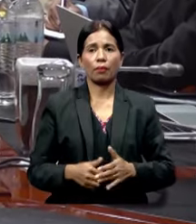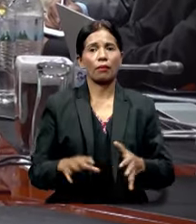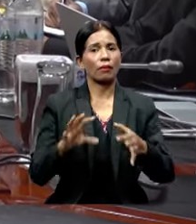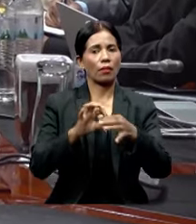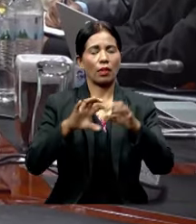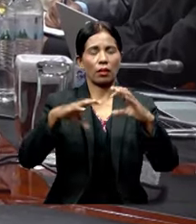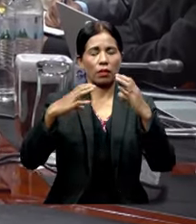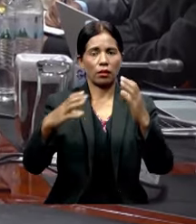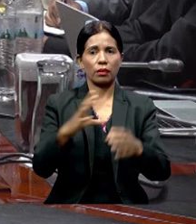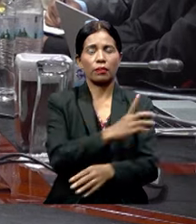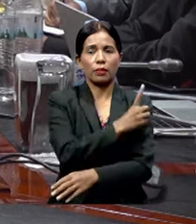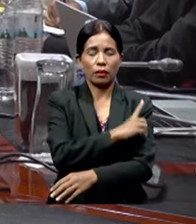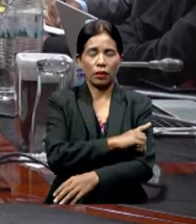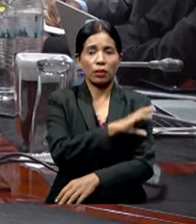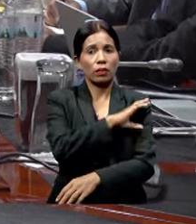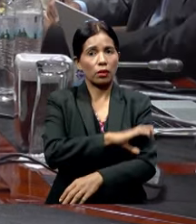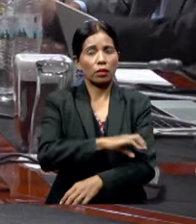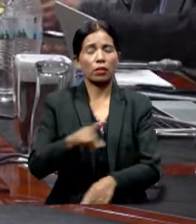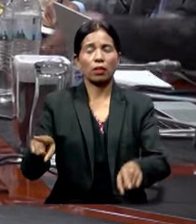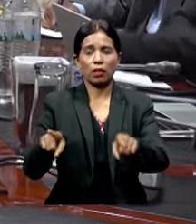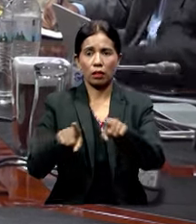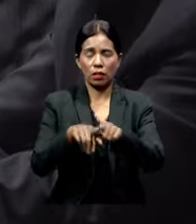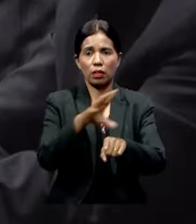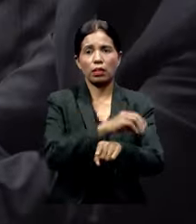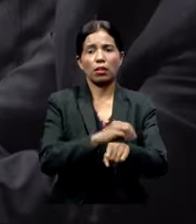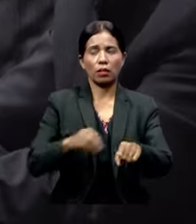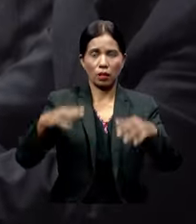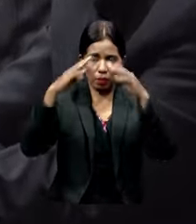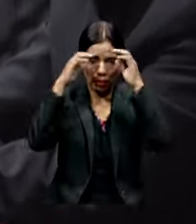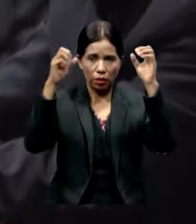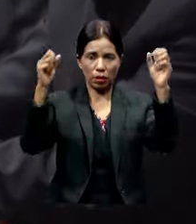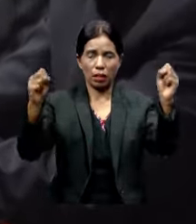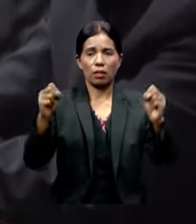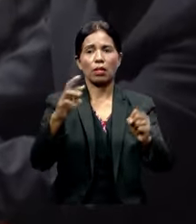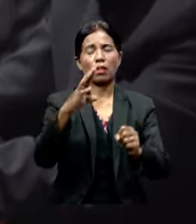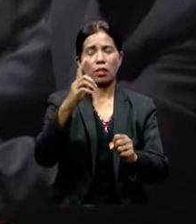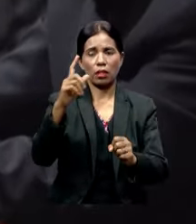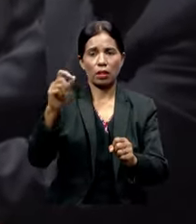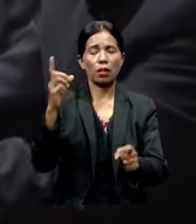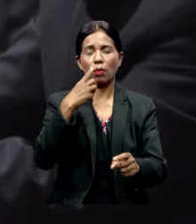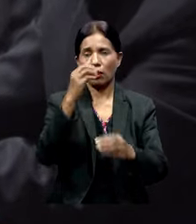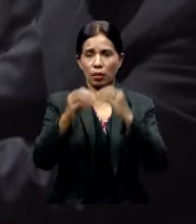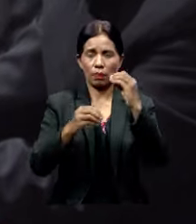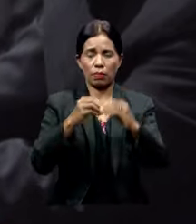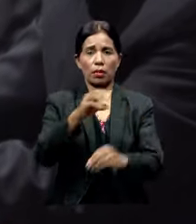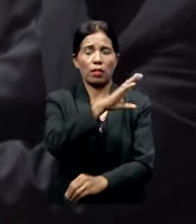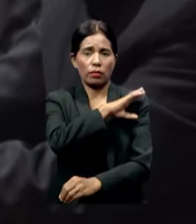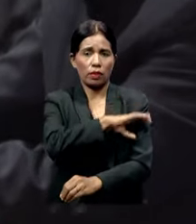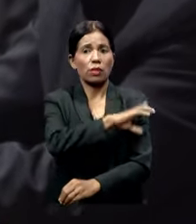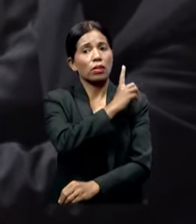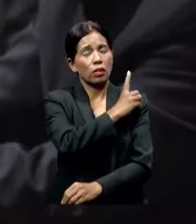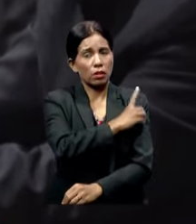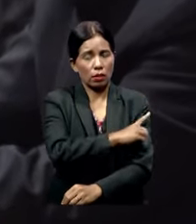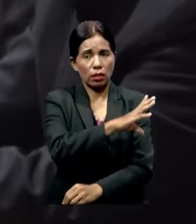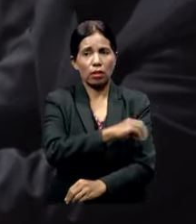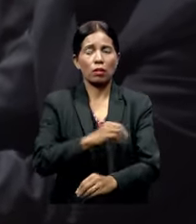Conselho Superior de Defesa e Segurança, Hanesan órgão consultivo presidente da República Nian, ba assunto defesa, segurança e soberania, baseia